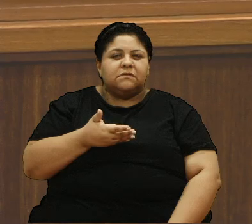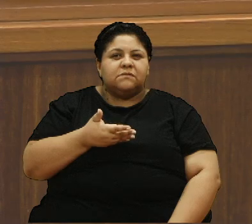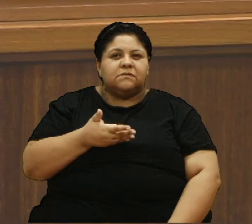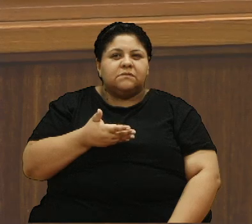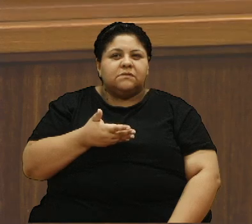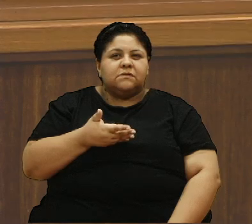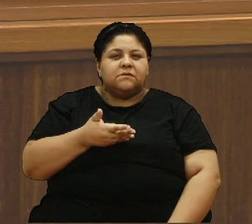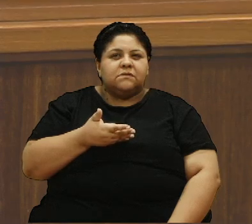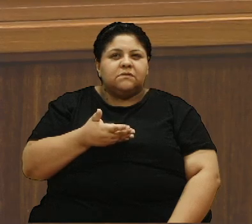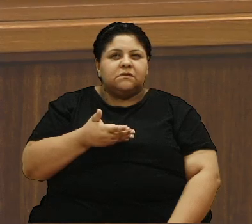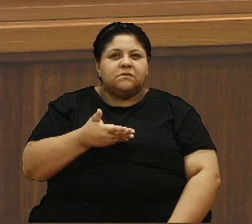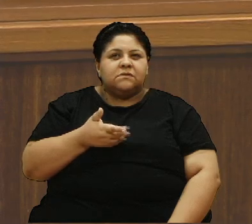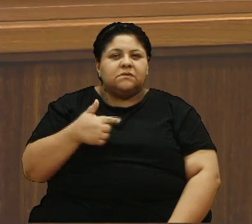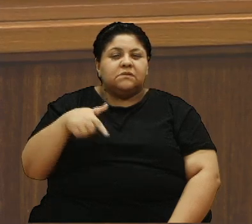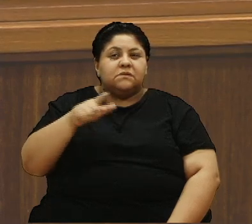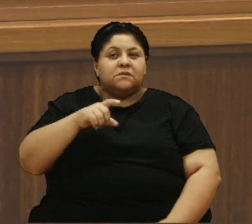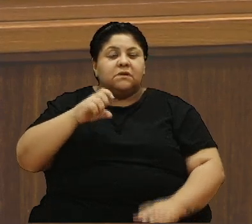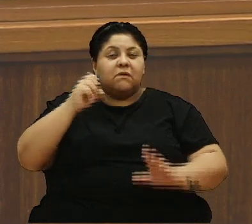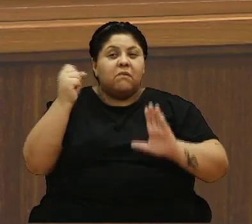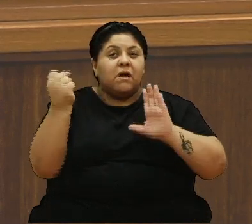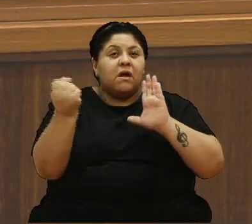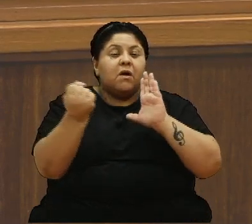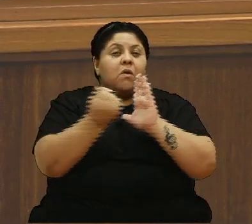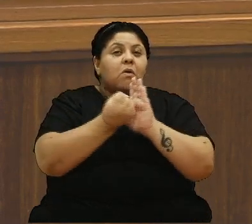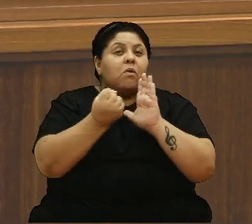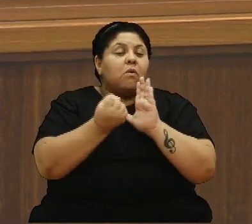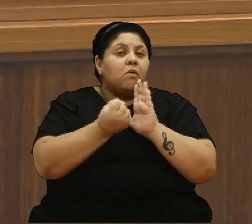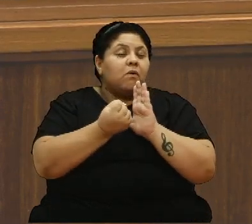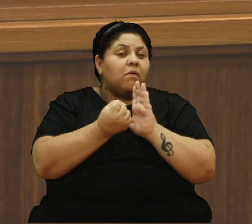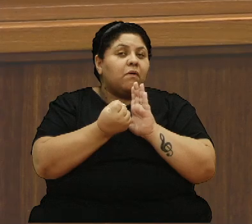inclusive para marcarmos